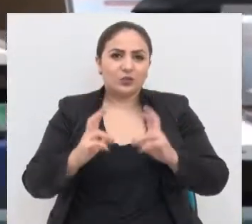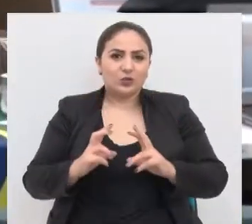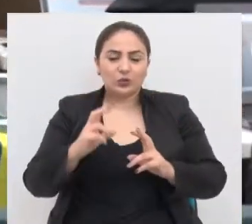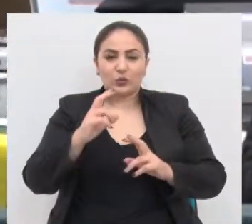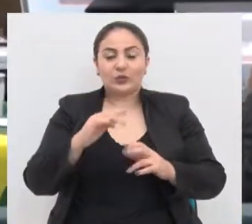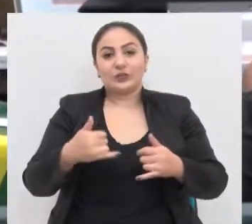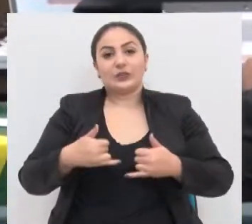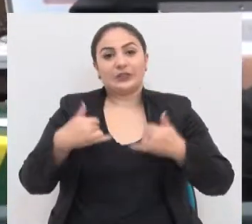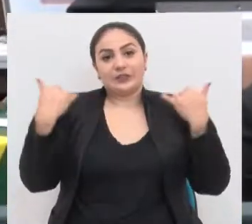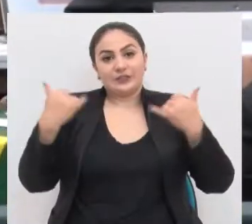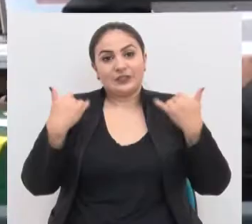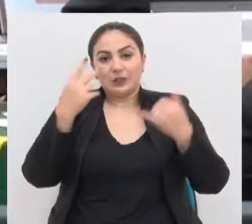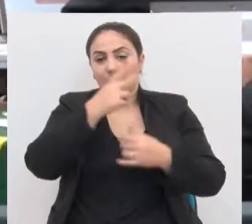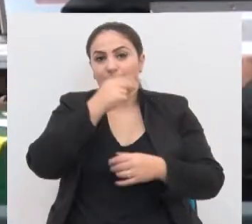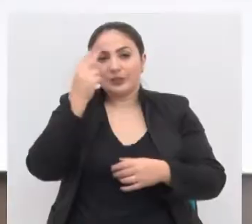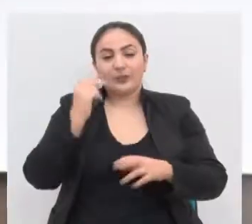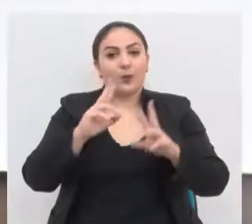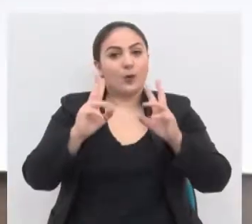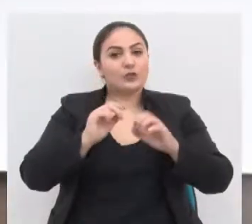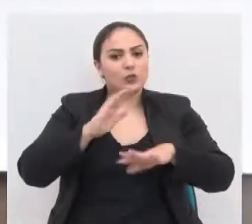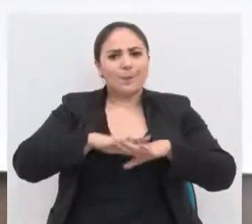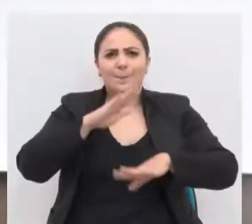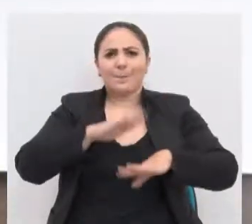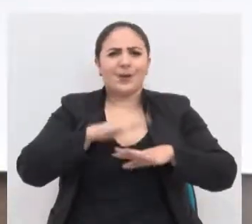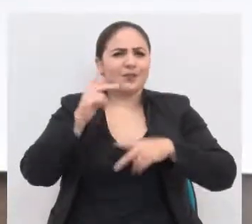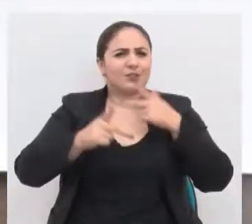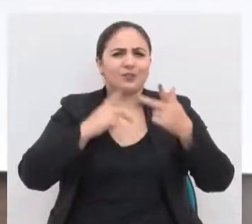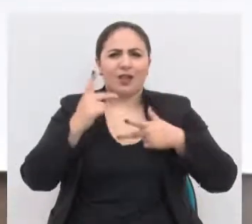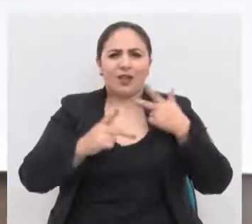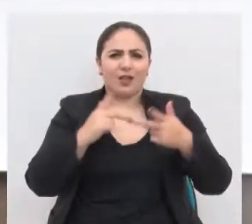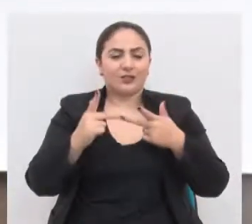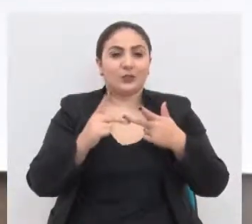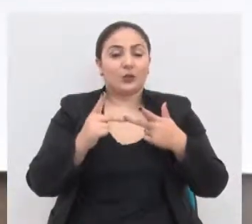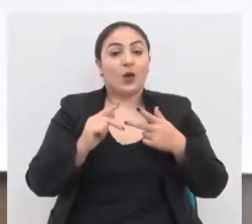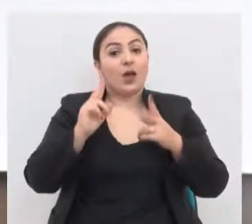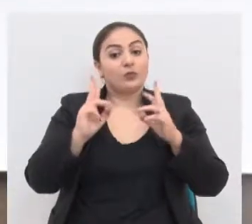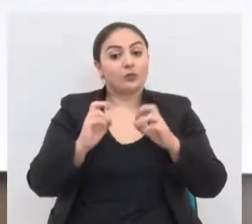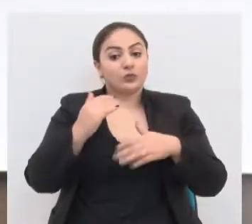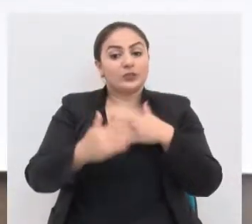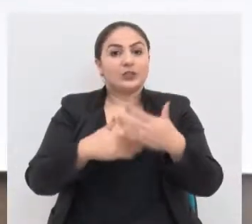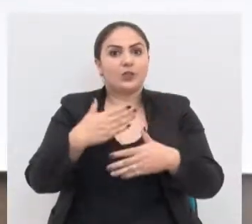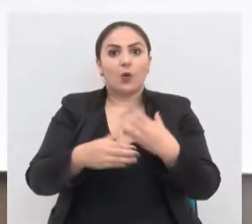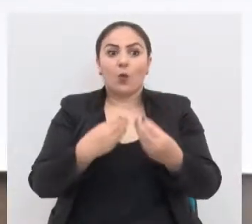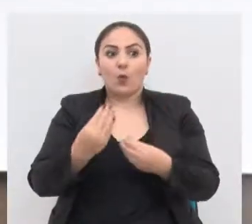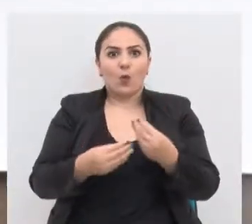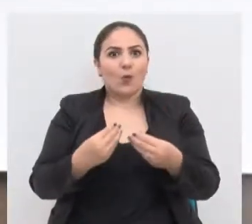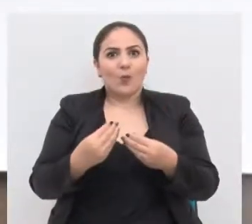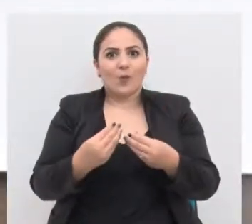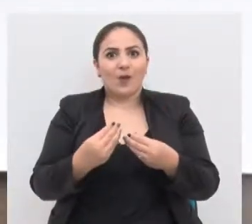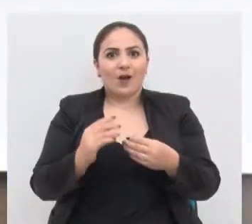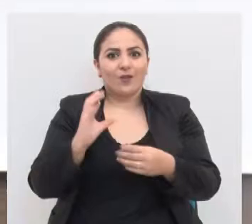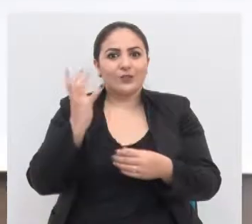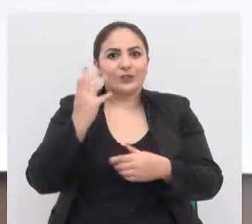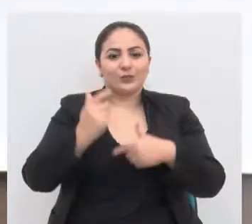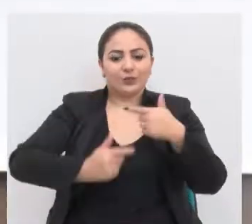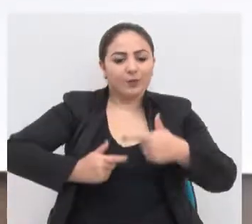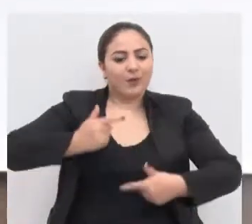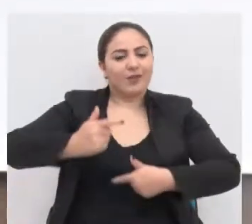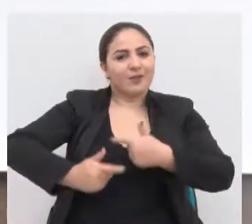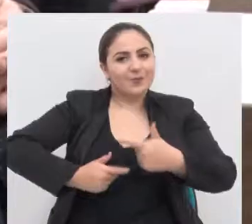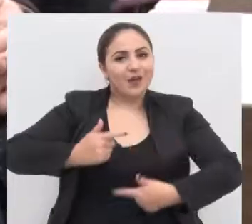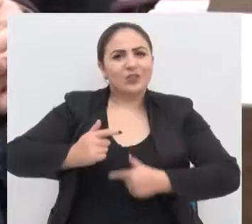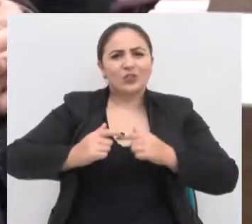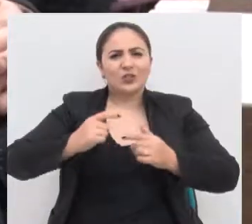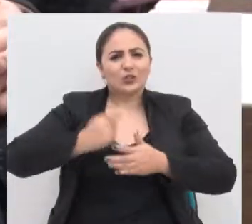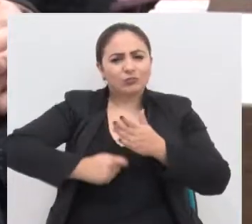ao aniversário do município. O tema mais destacado nas falas foi o desenvolvimento como consequência do